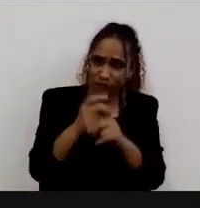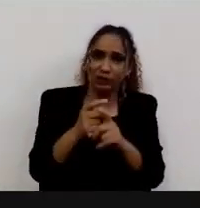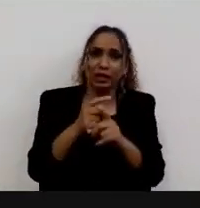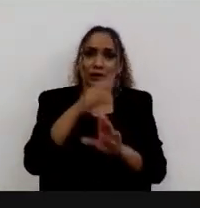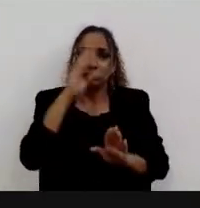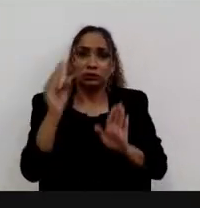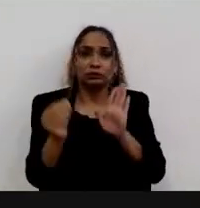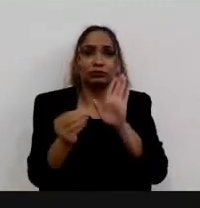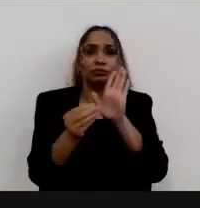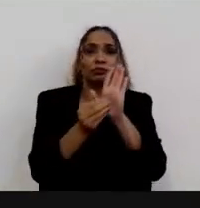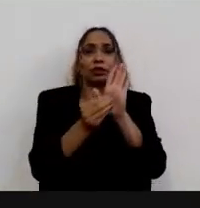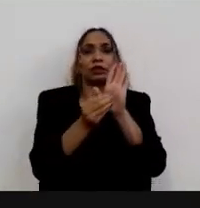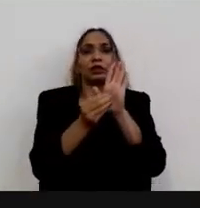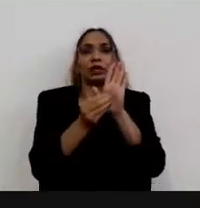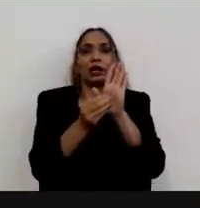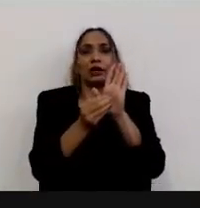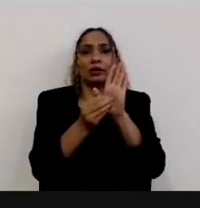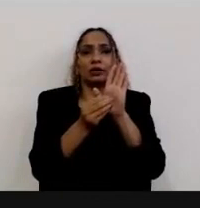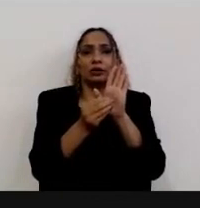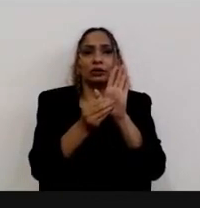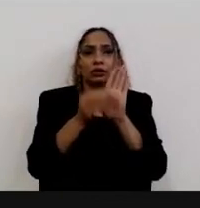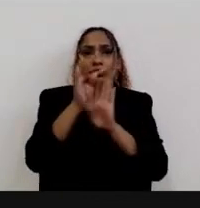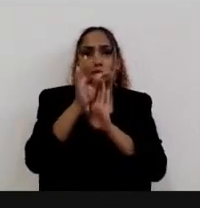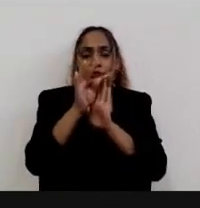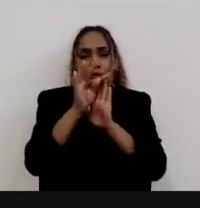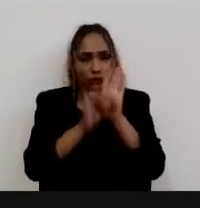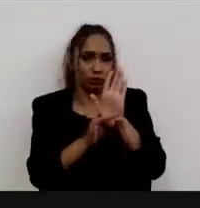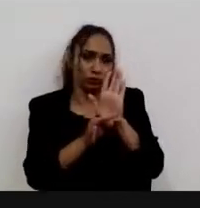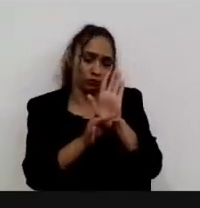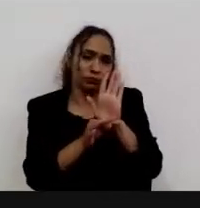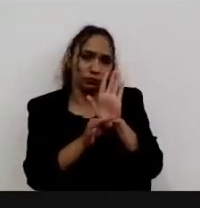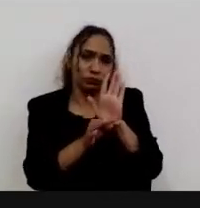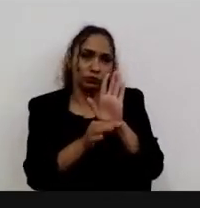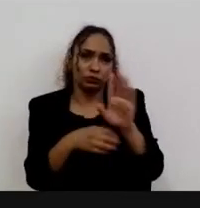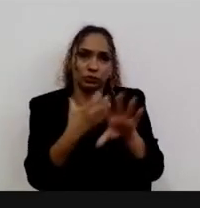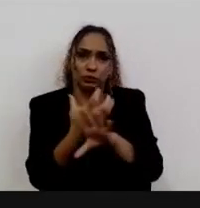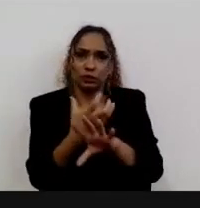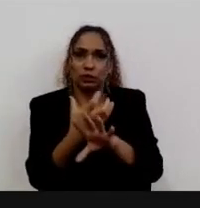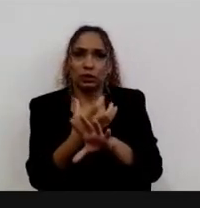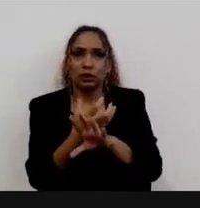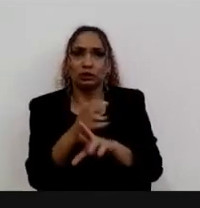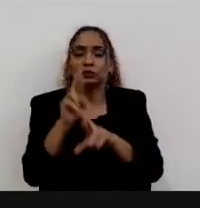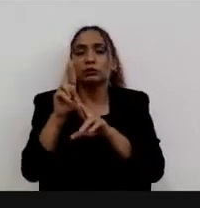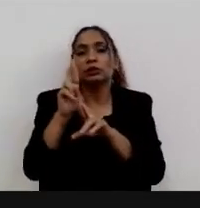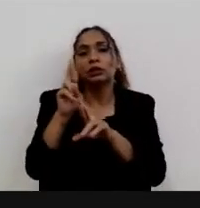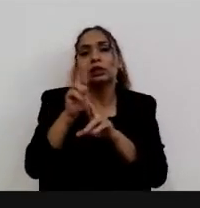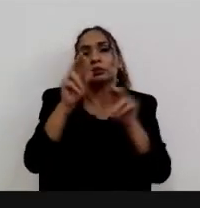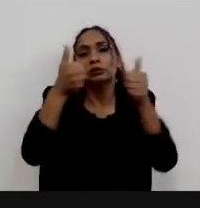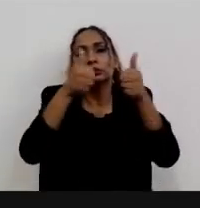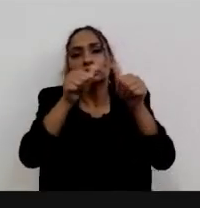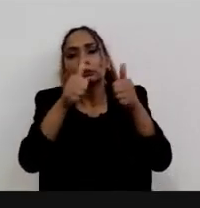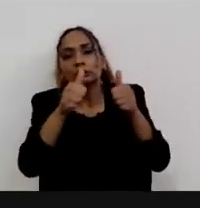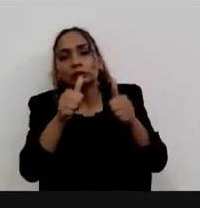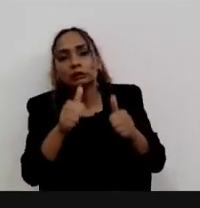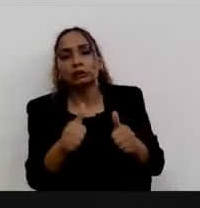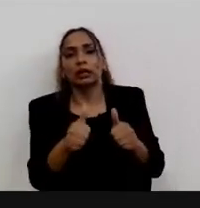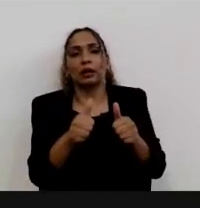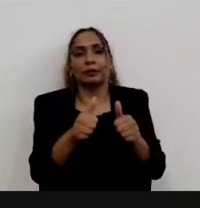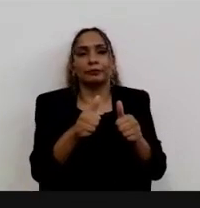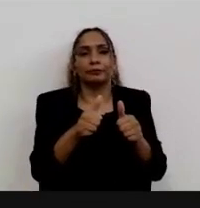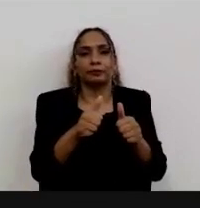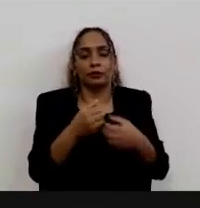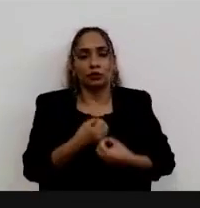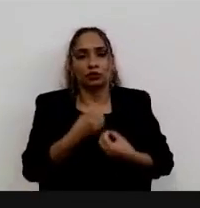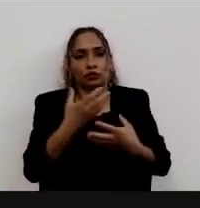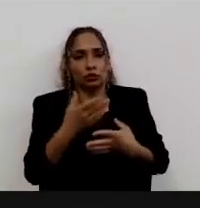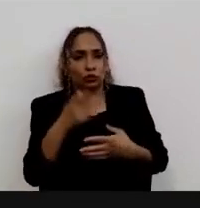de agregar também os dados do texto mesmo das matérias. A gente pretende também analisar os discursos dos parlamentares,